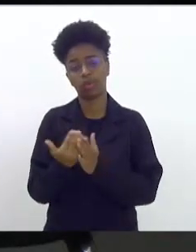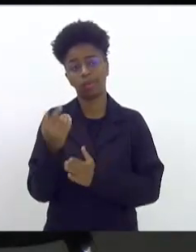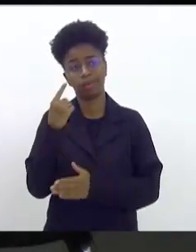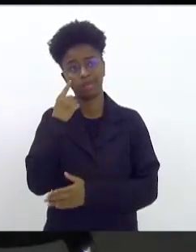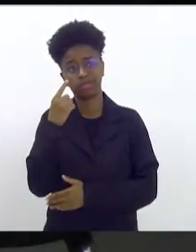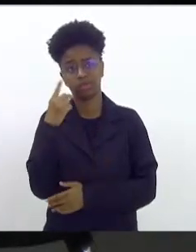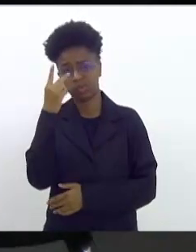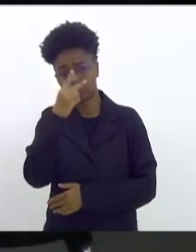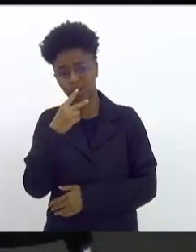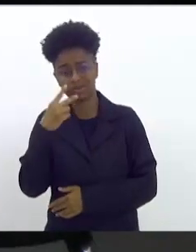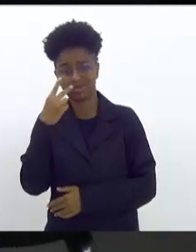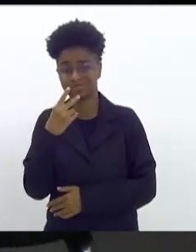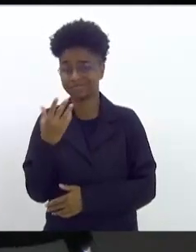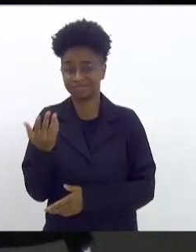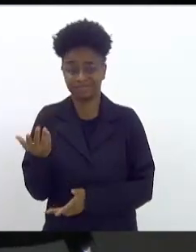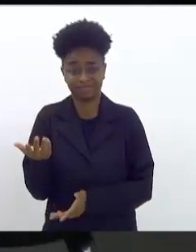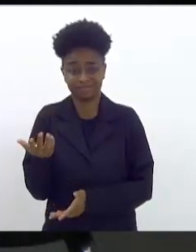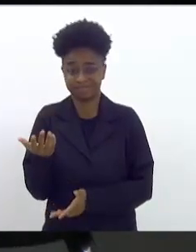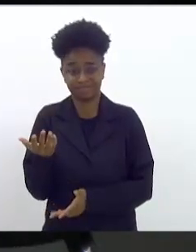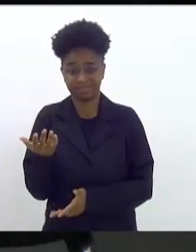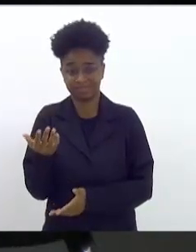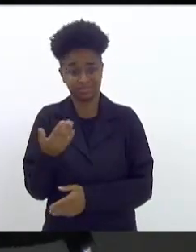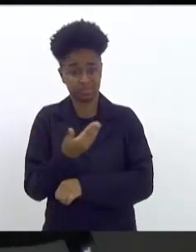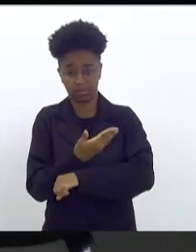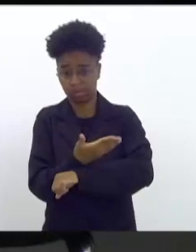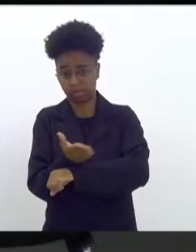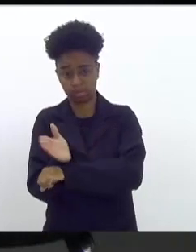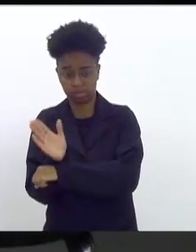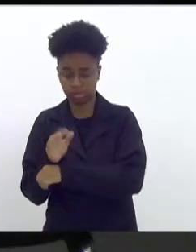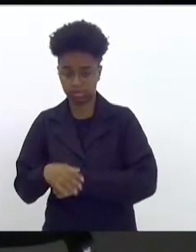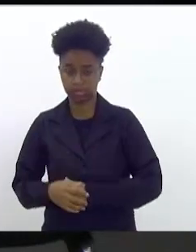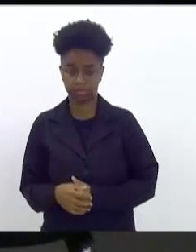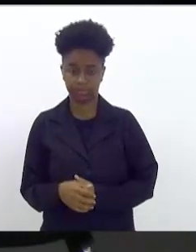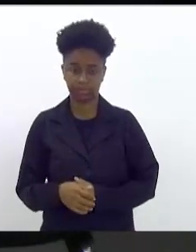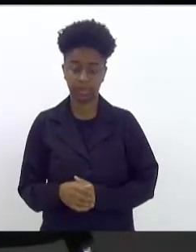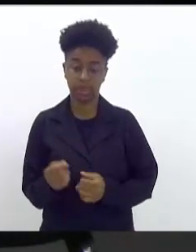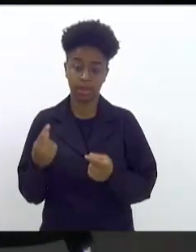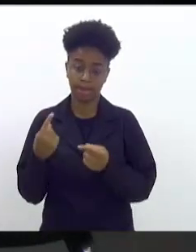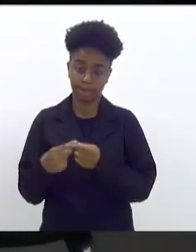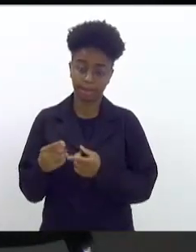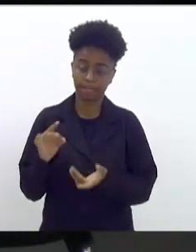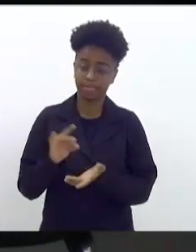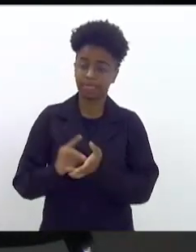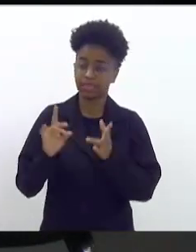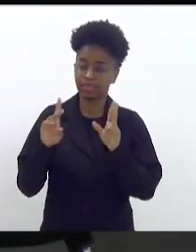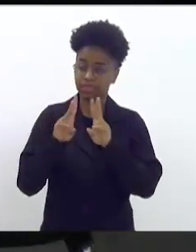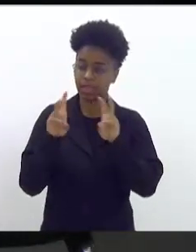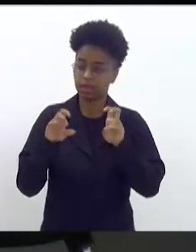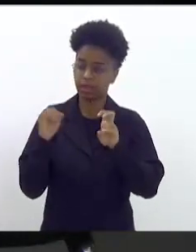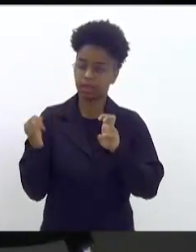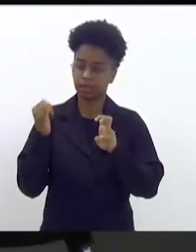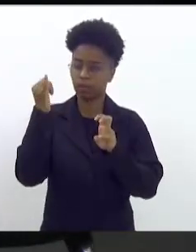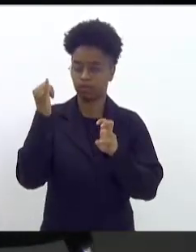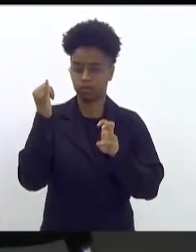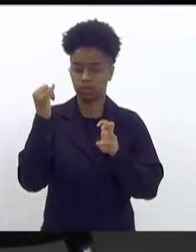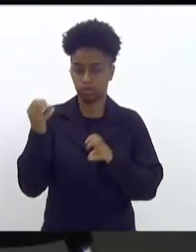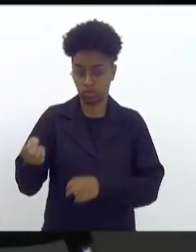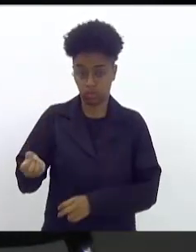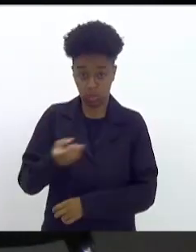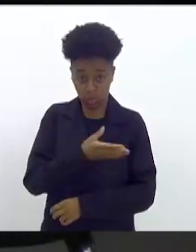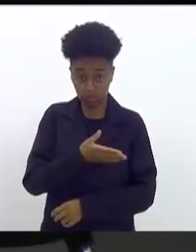horas, isso já foi maratona de oitivas, porque é um tema relevante,